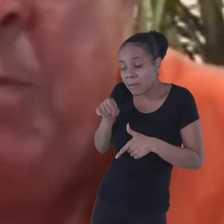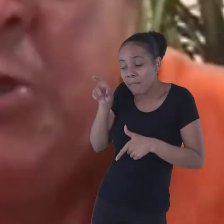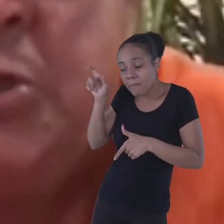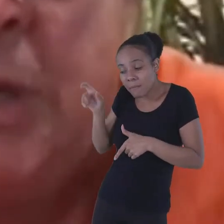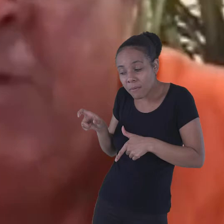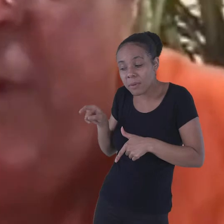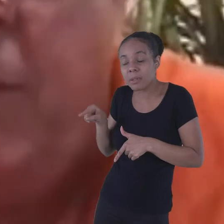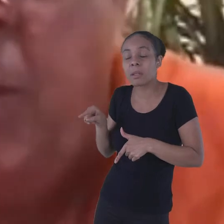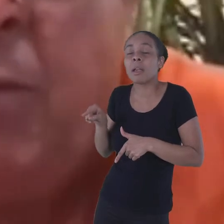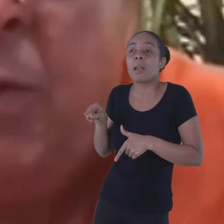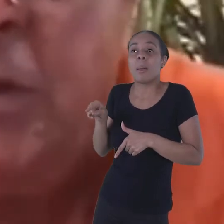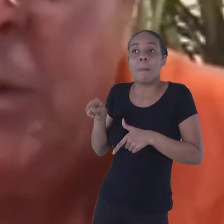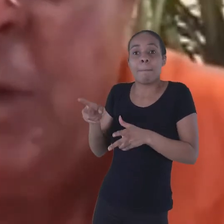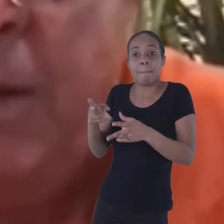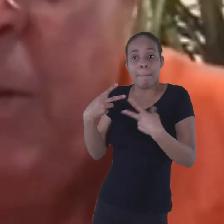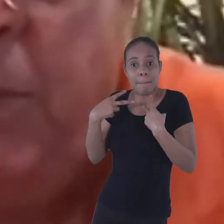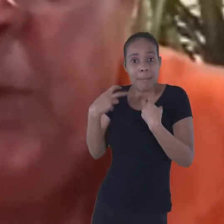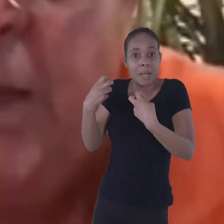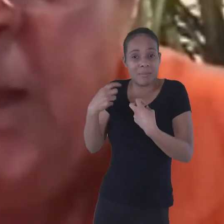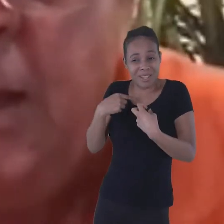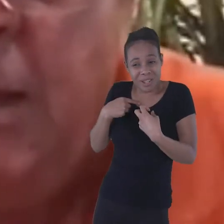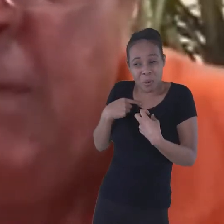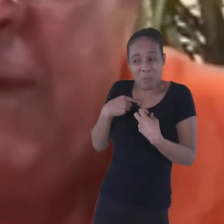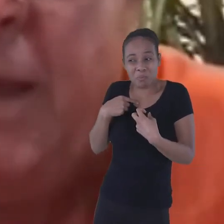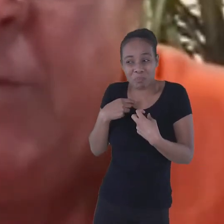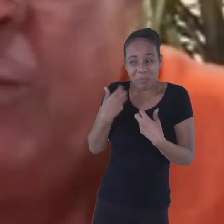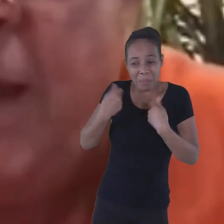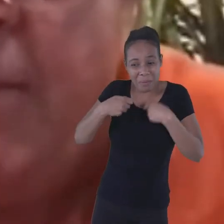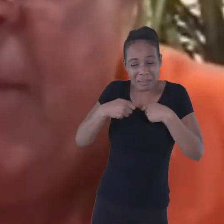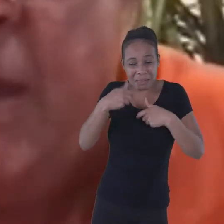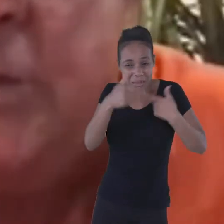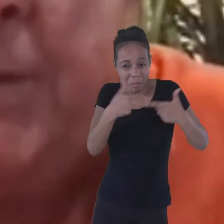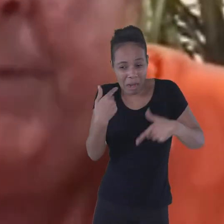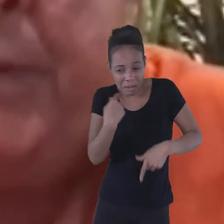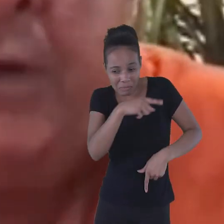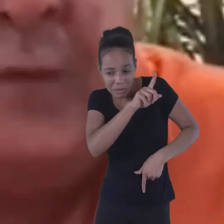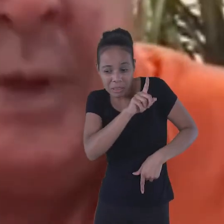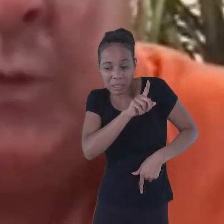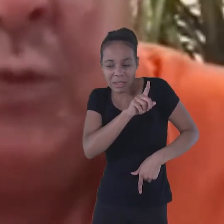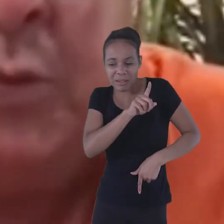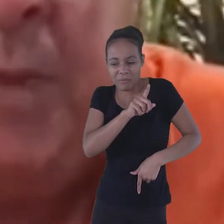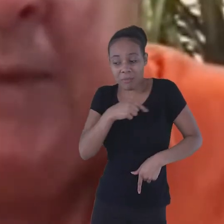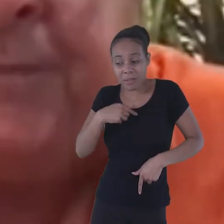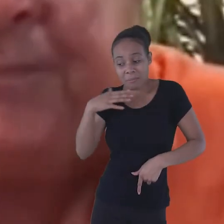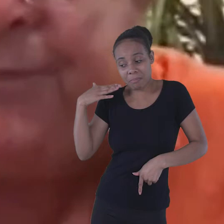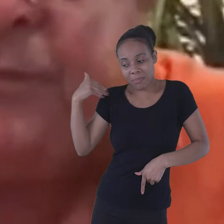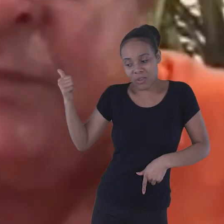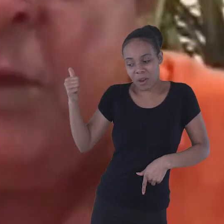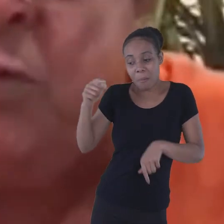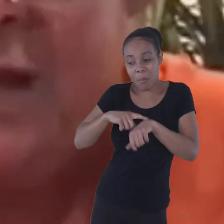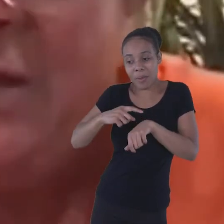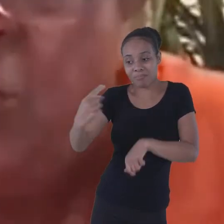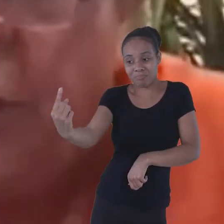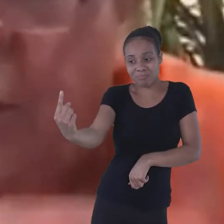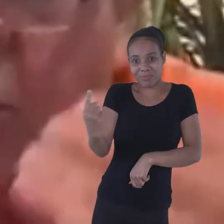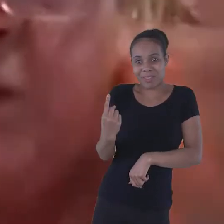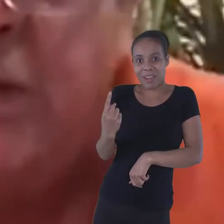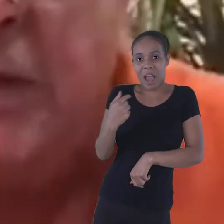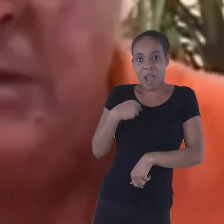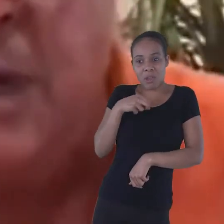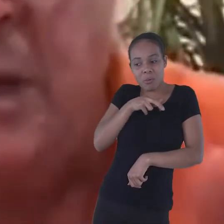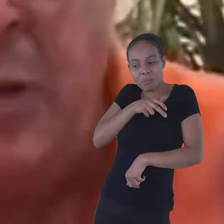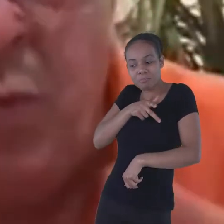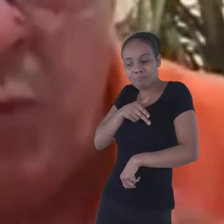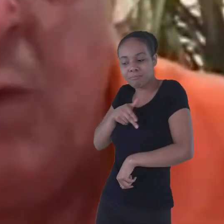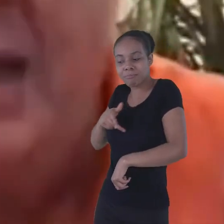falando, pô, me chama, fala alguma coisa, só para eu poder sair educadamente." Eu falei: "Não, tudo bem." Eu saí contando coisas,